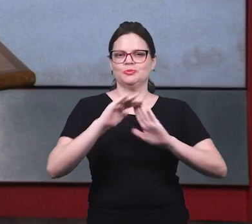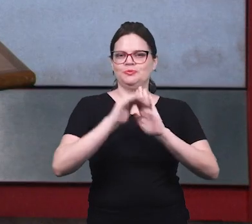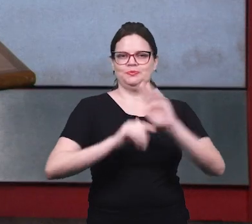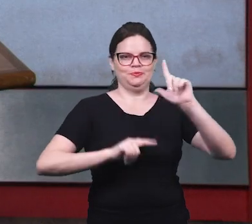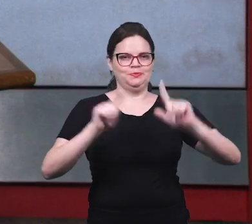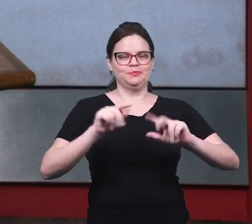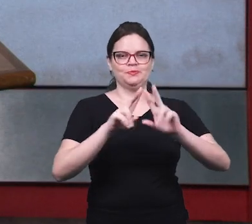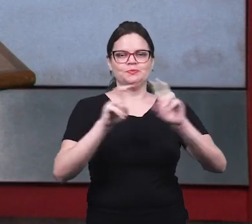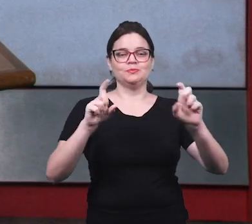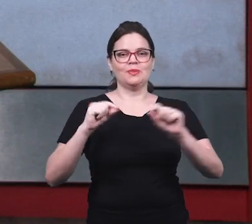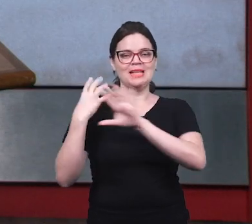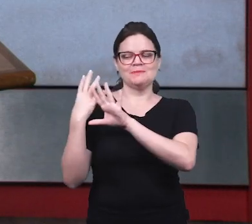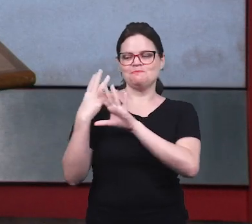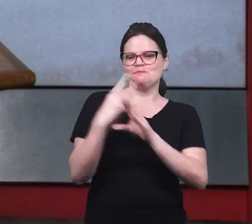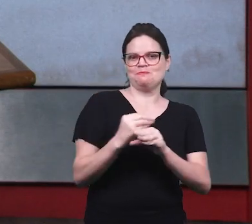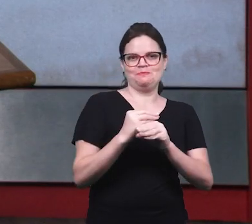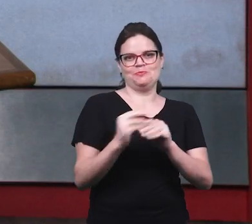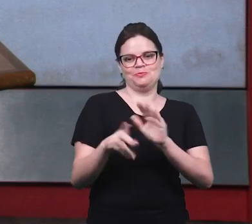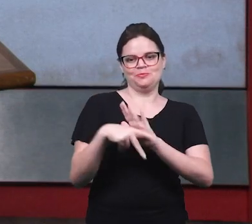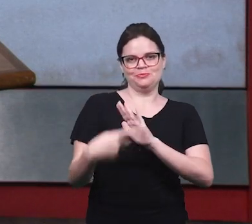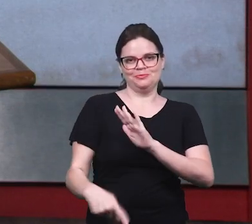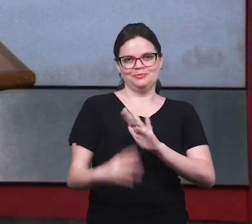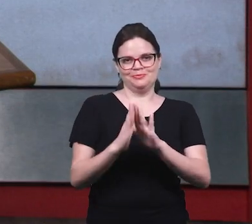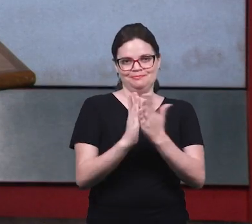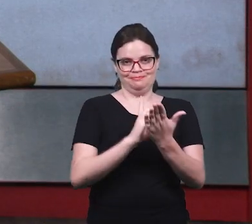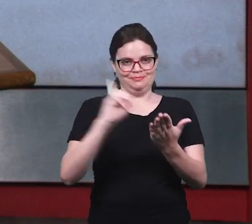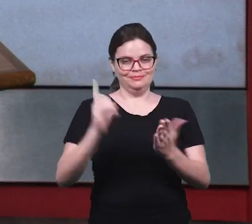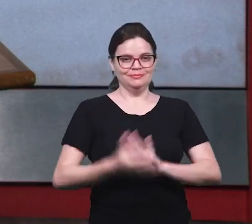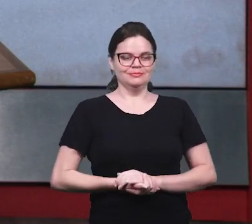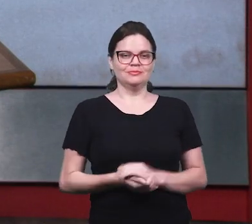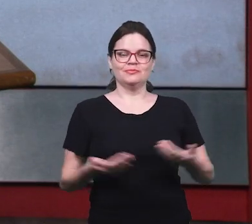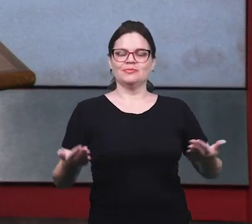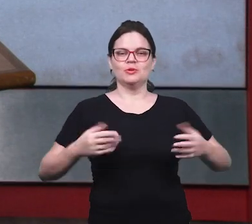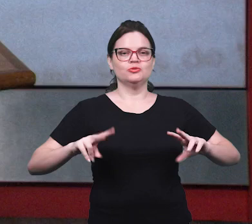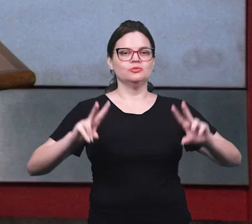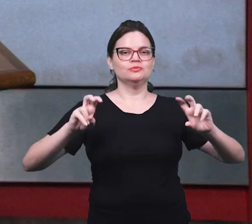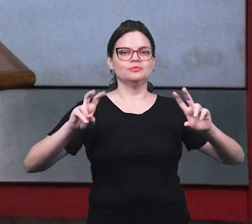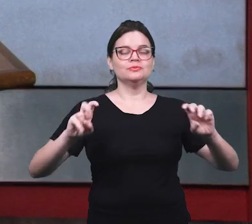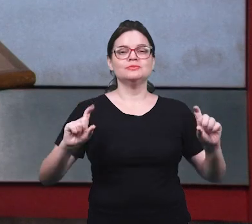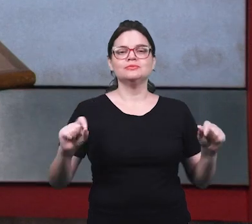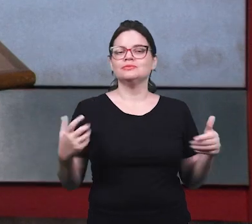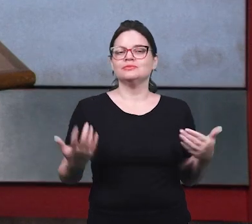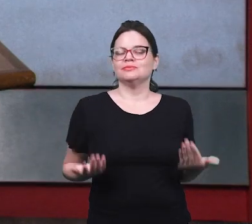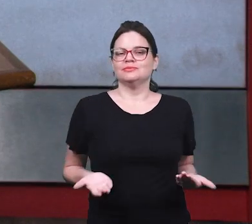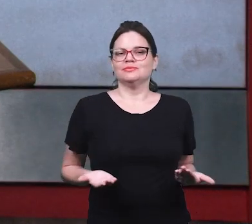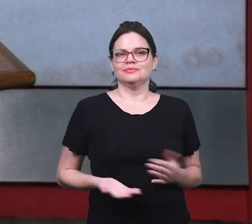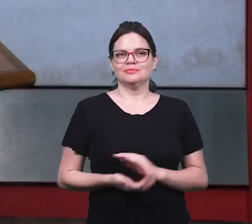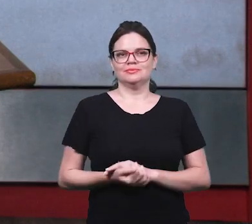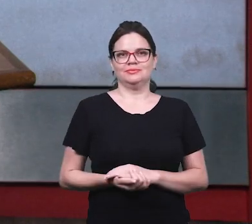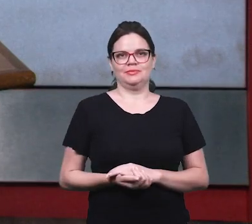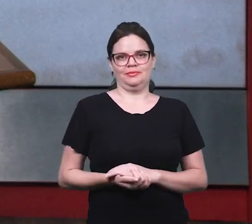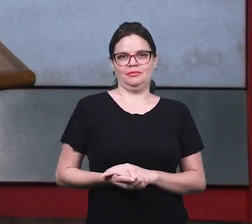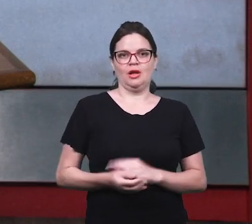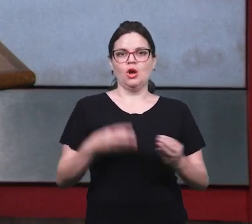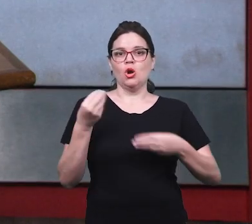programa sobre síntese da Bíblia. E o tema de hoje é sobre as